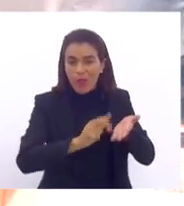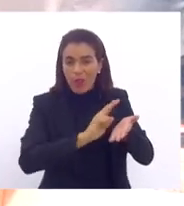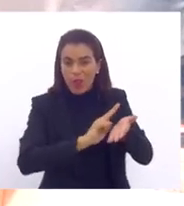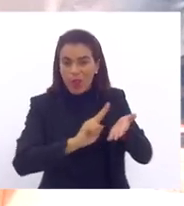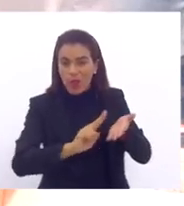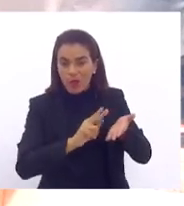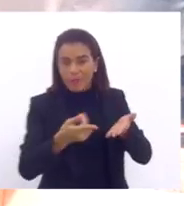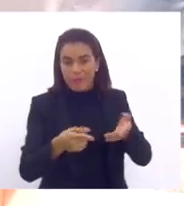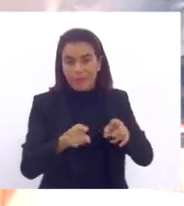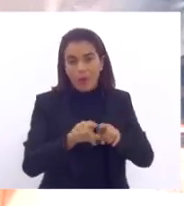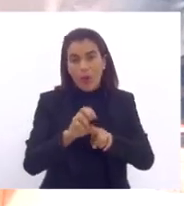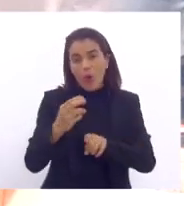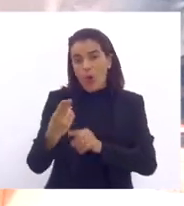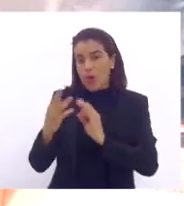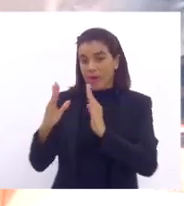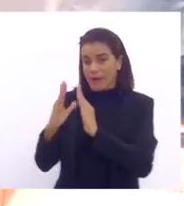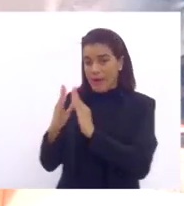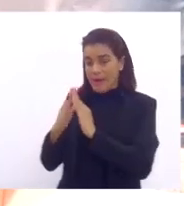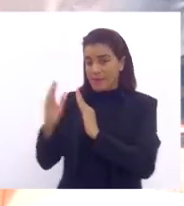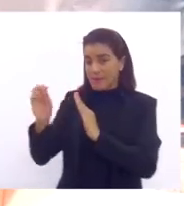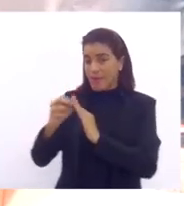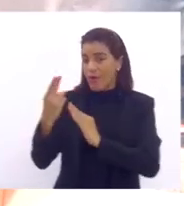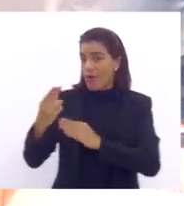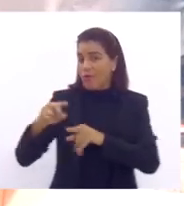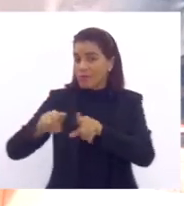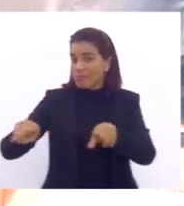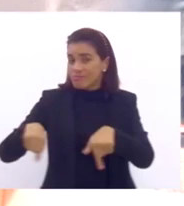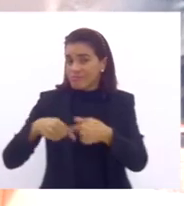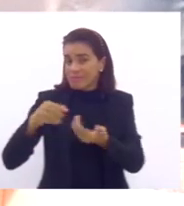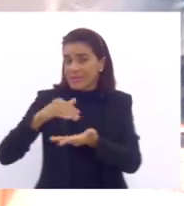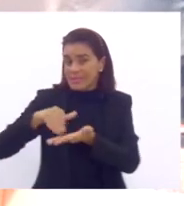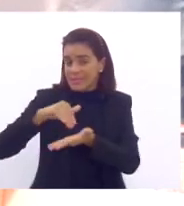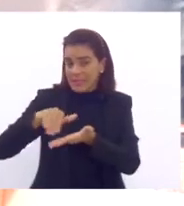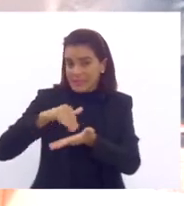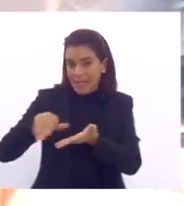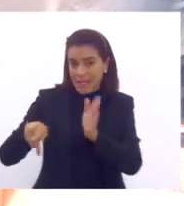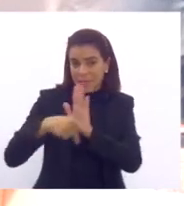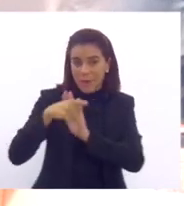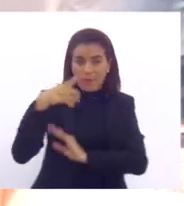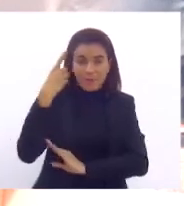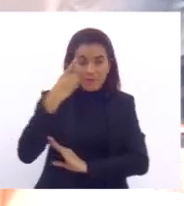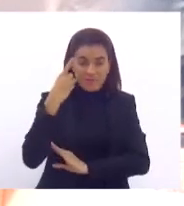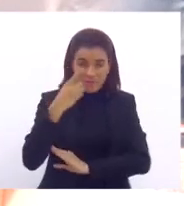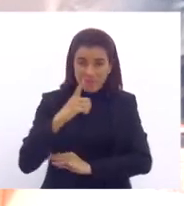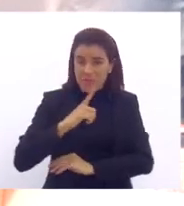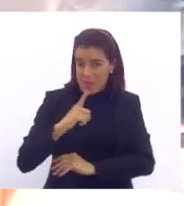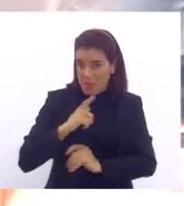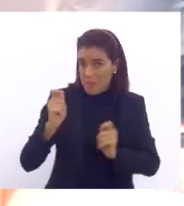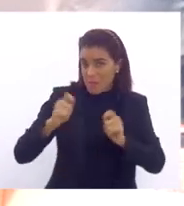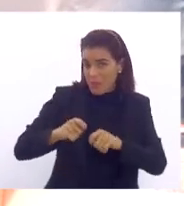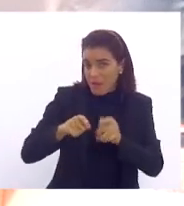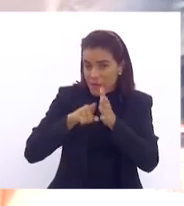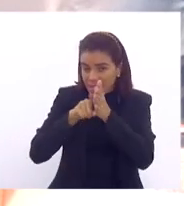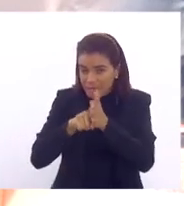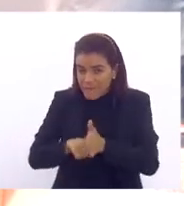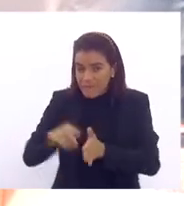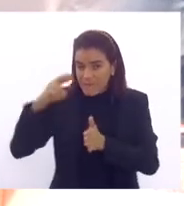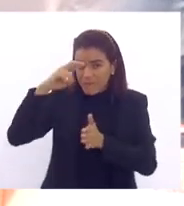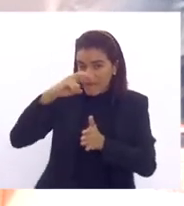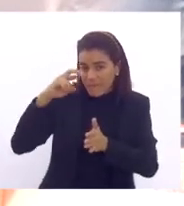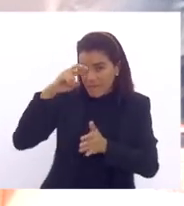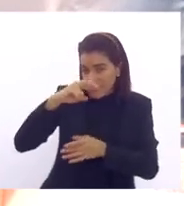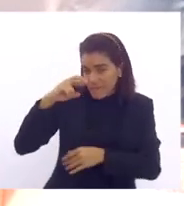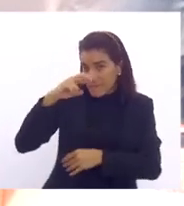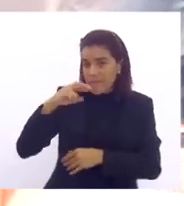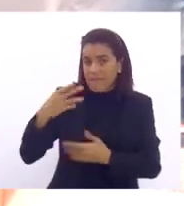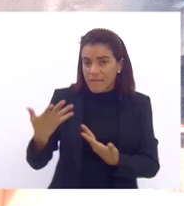seja em em residência ou nos gabinete dos parlamentares e isso sempre pode depois ser averiguado ou levado ou tomado